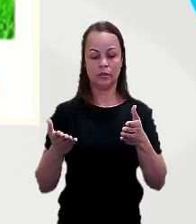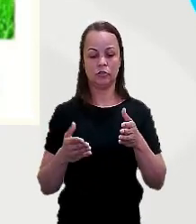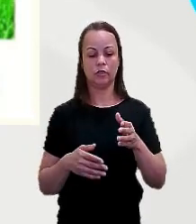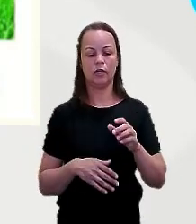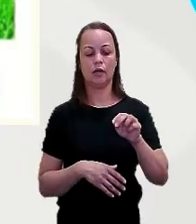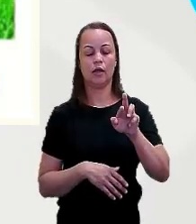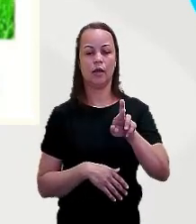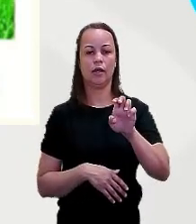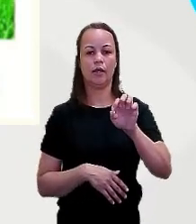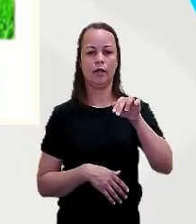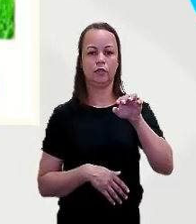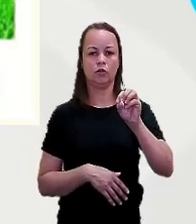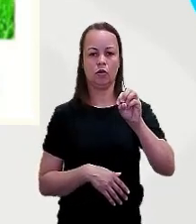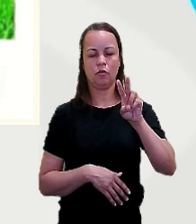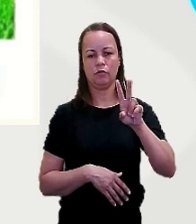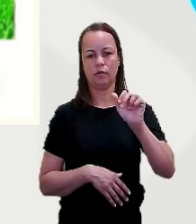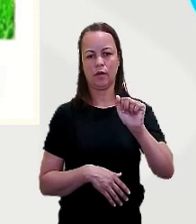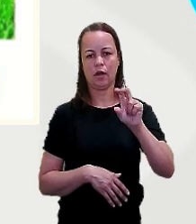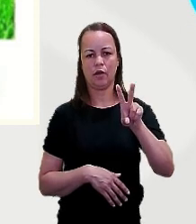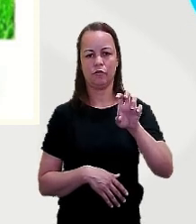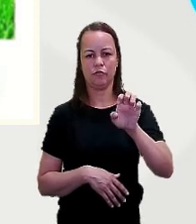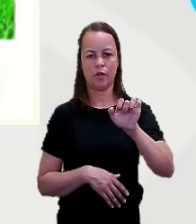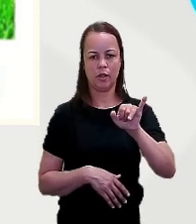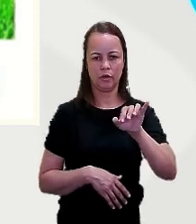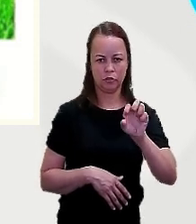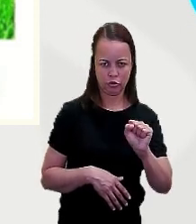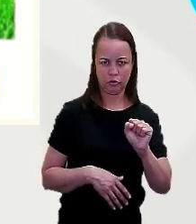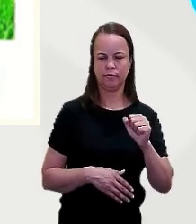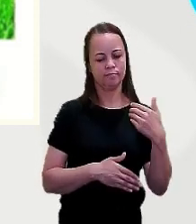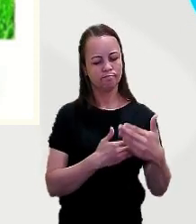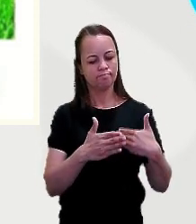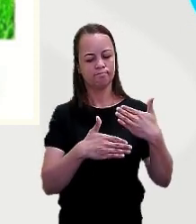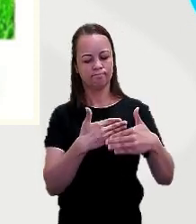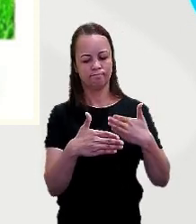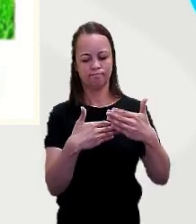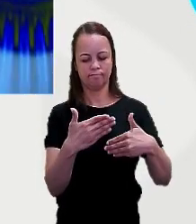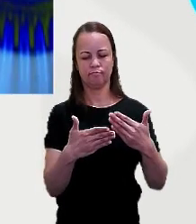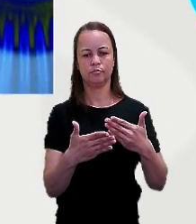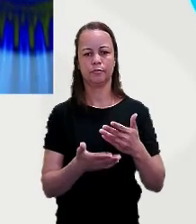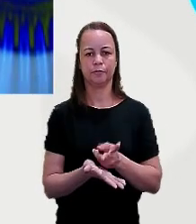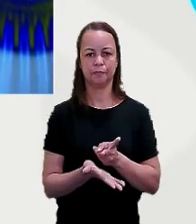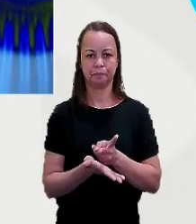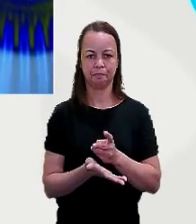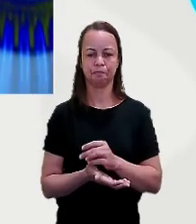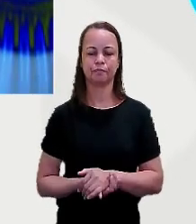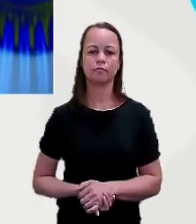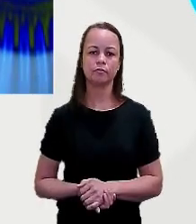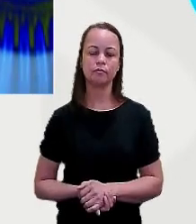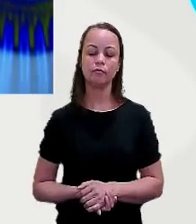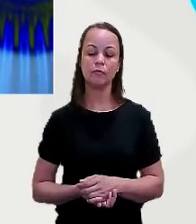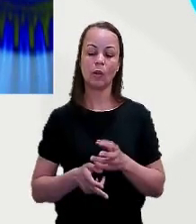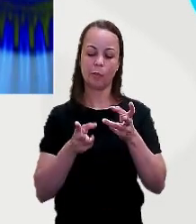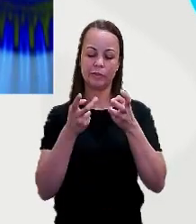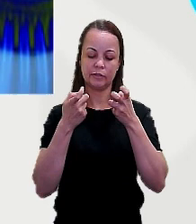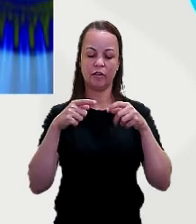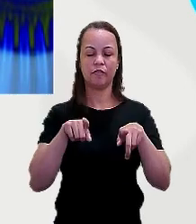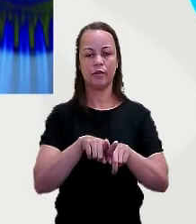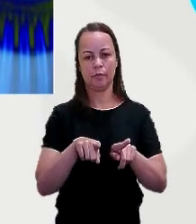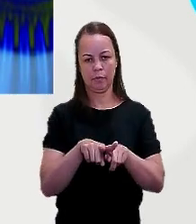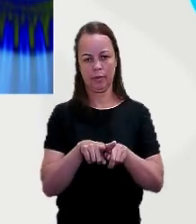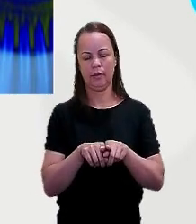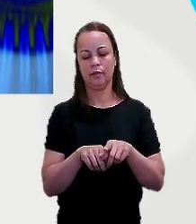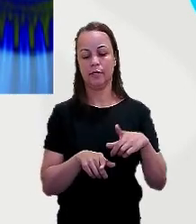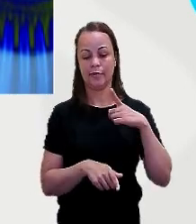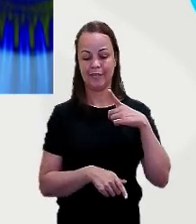seja, que elas são cíclicas, ela tem um ciclo de renovação, tá certo? E vamos observar também que existem as